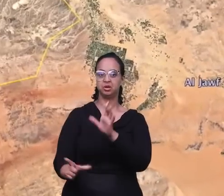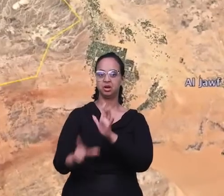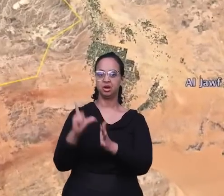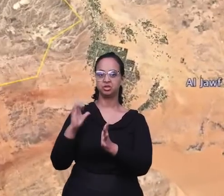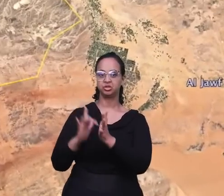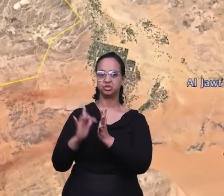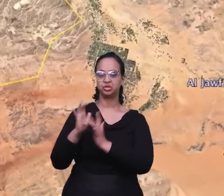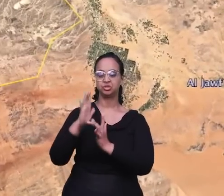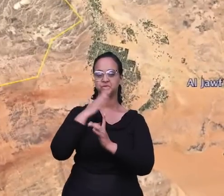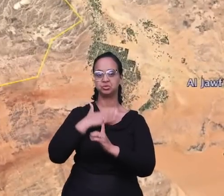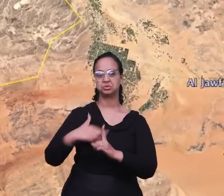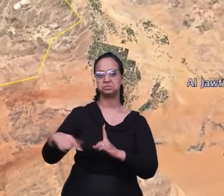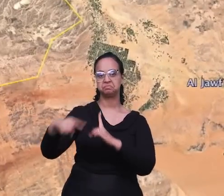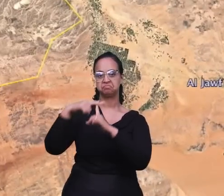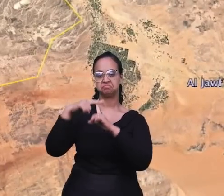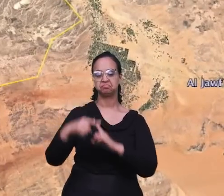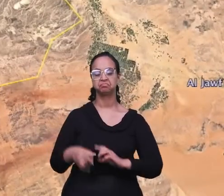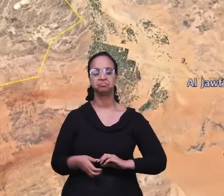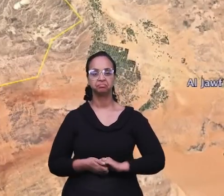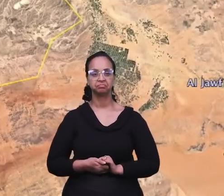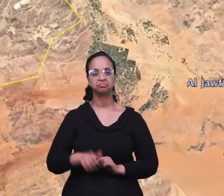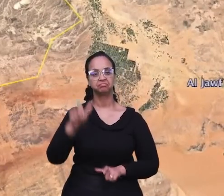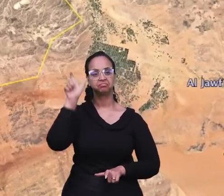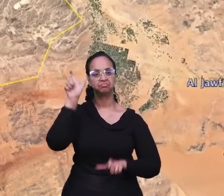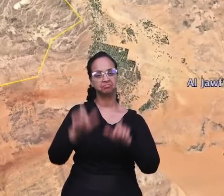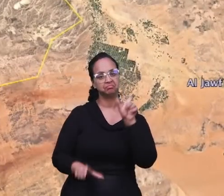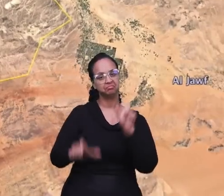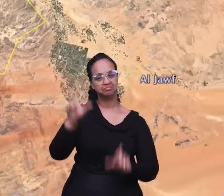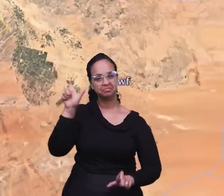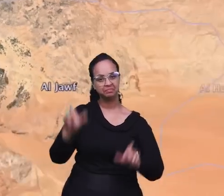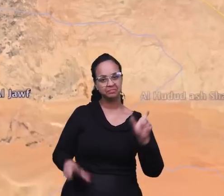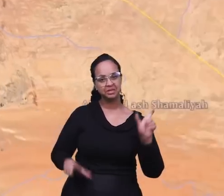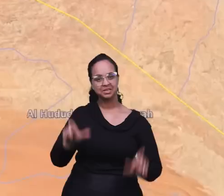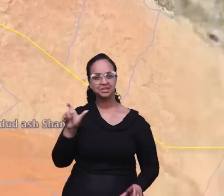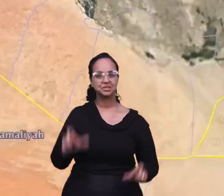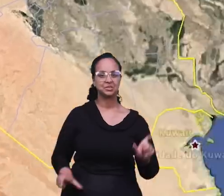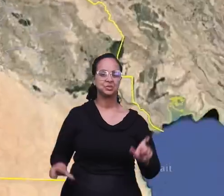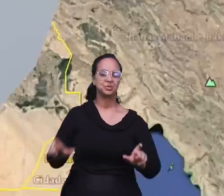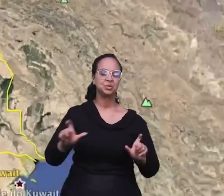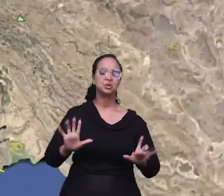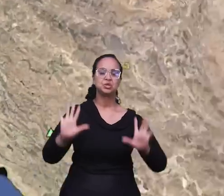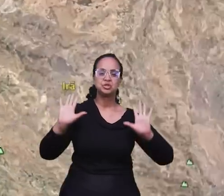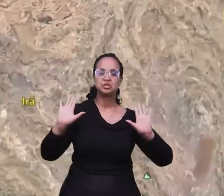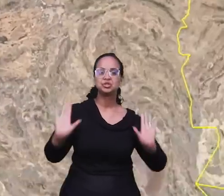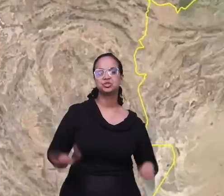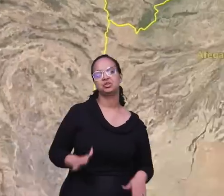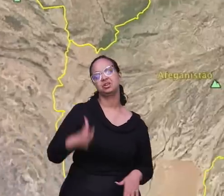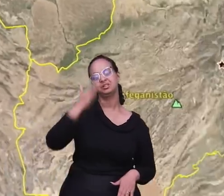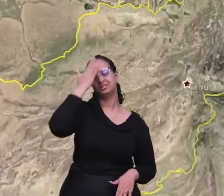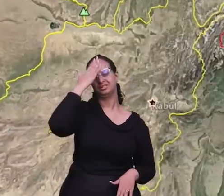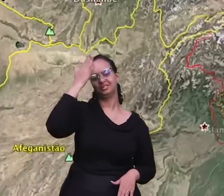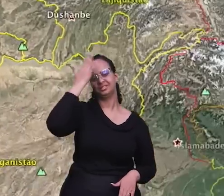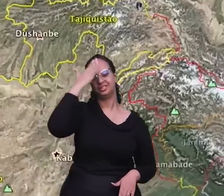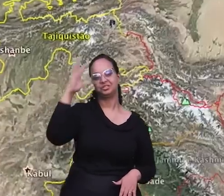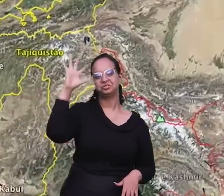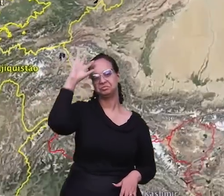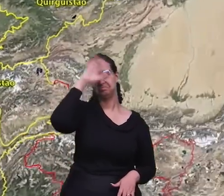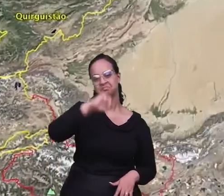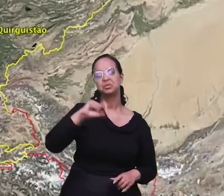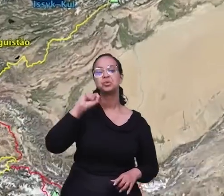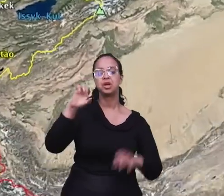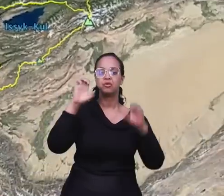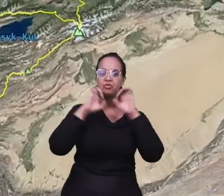na véspera de sua morte na cruz do Calvário. Pessoas de todas as partes do mundo têm sido alcançadas